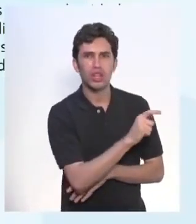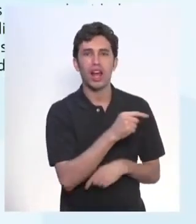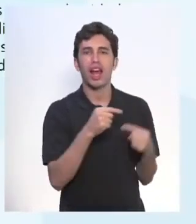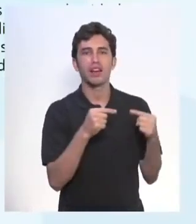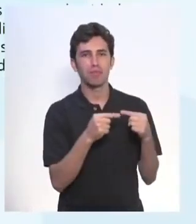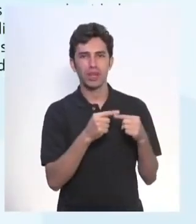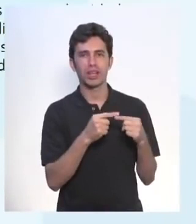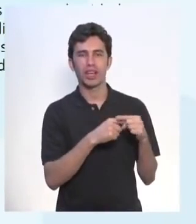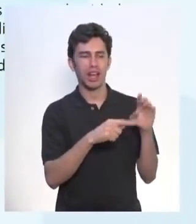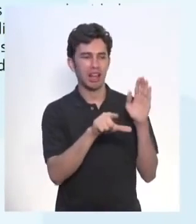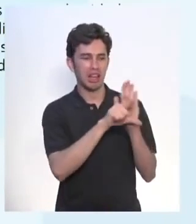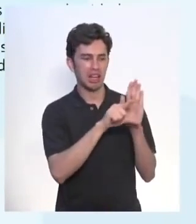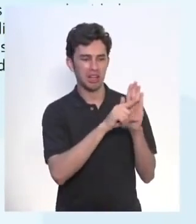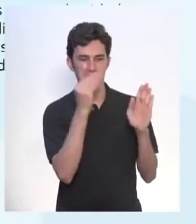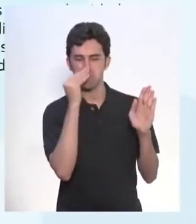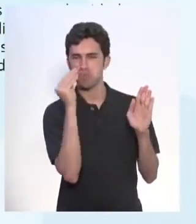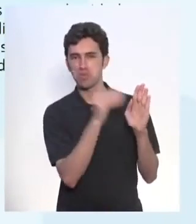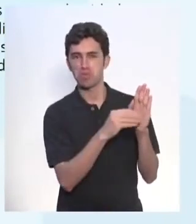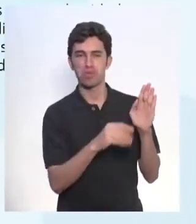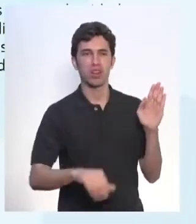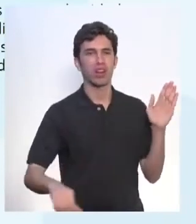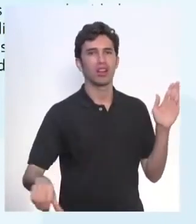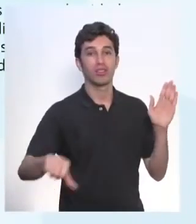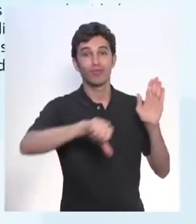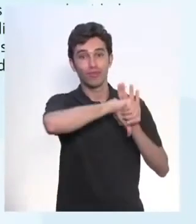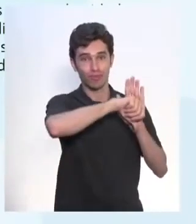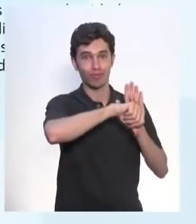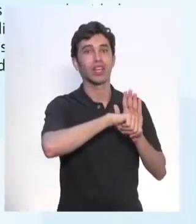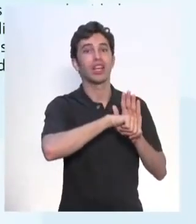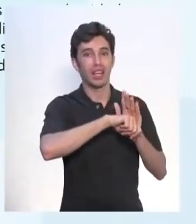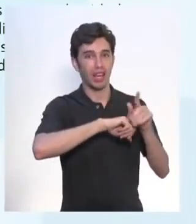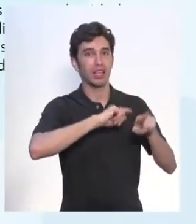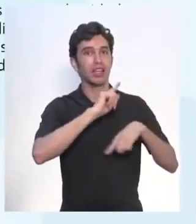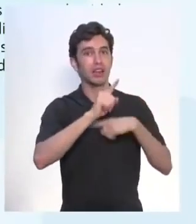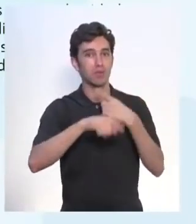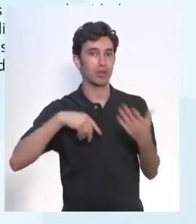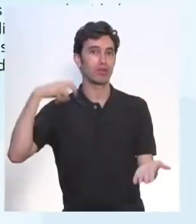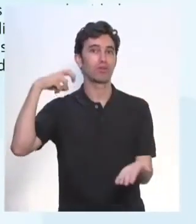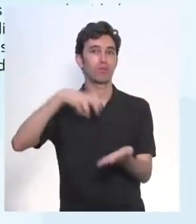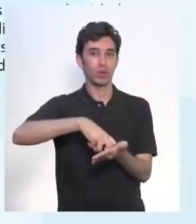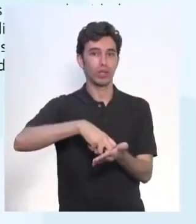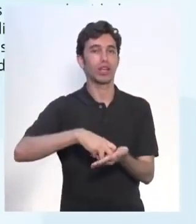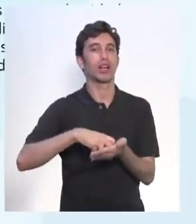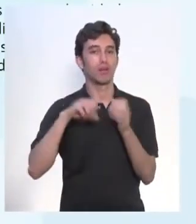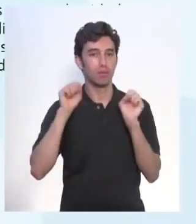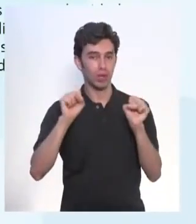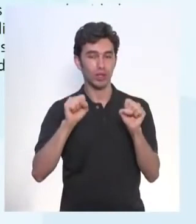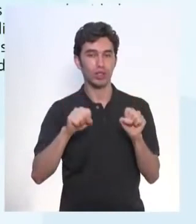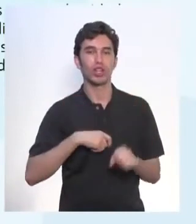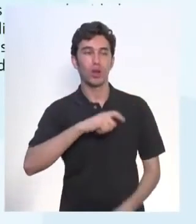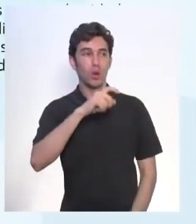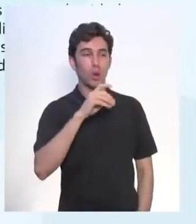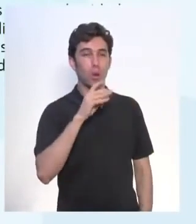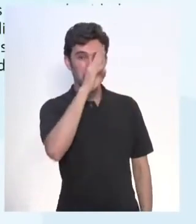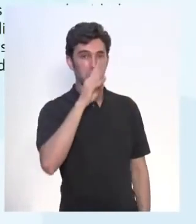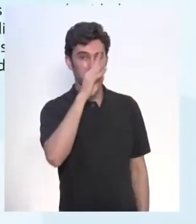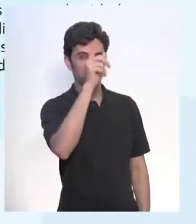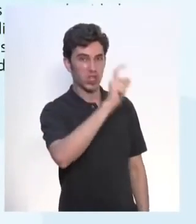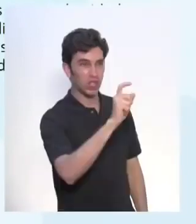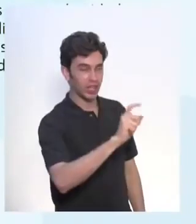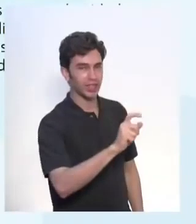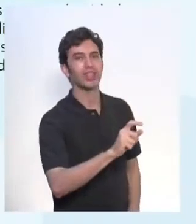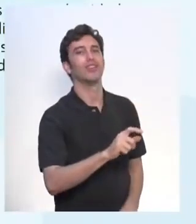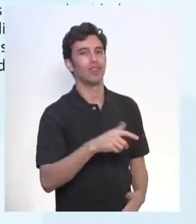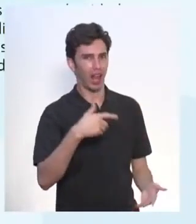contravenção penal. Ou seja, é sim crime passível de punição, tá? Então, pichação é crime, grafite é